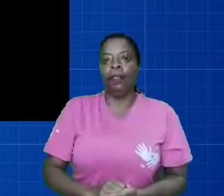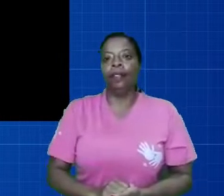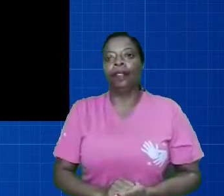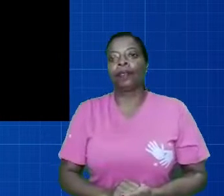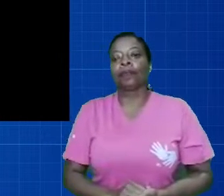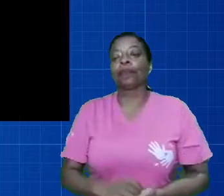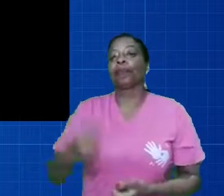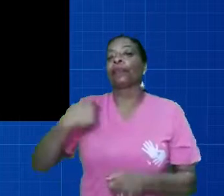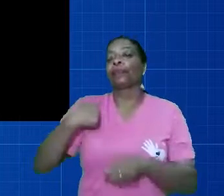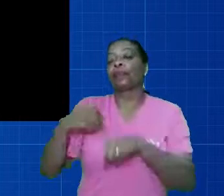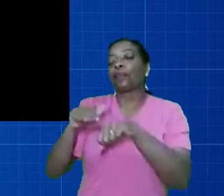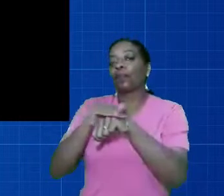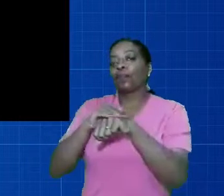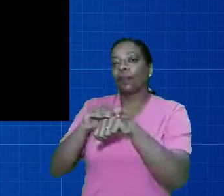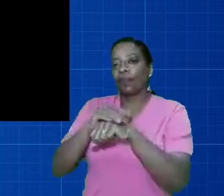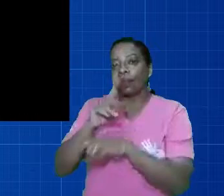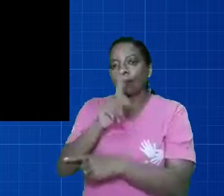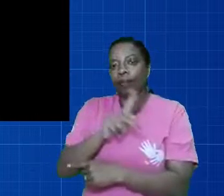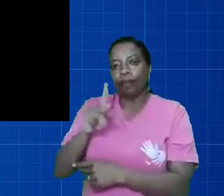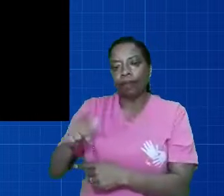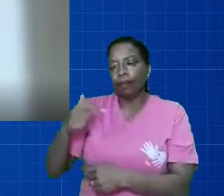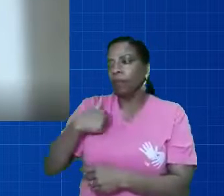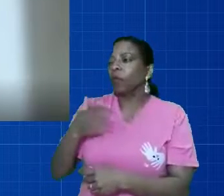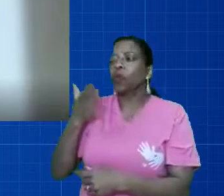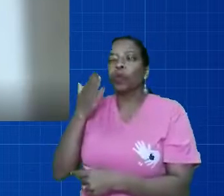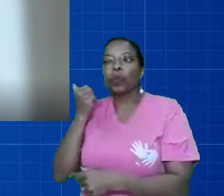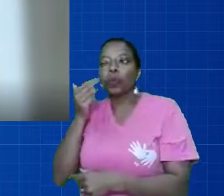aprendi, várias coisas, né?